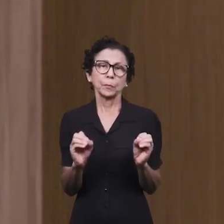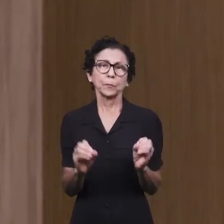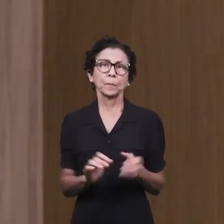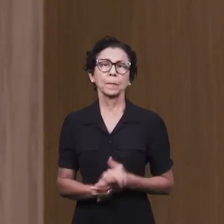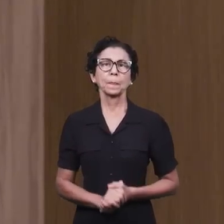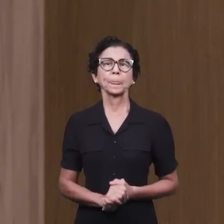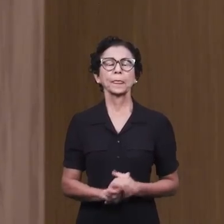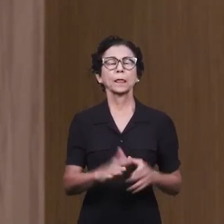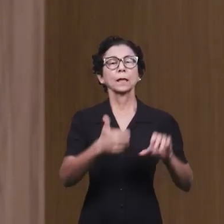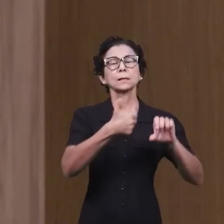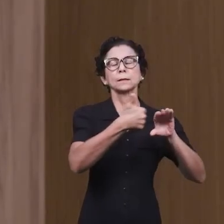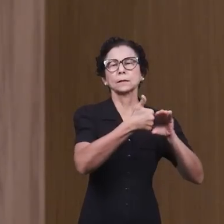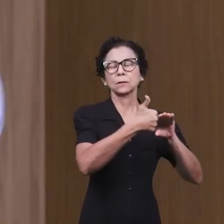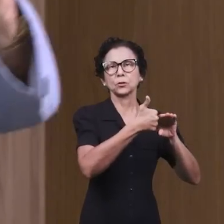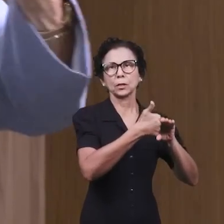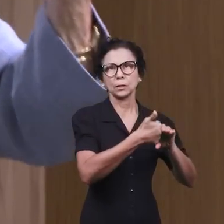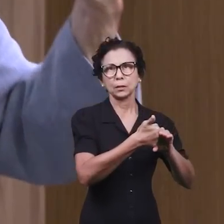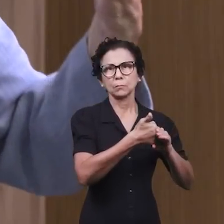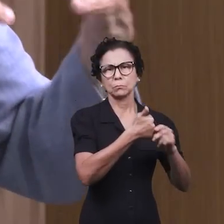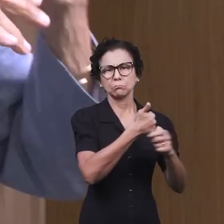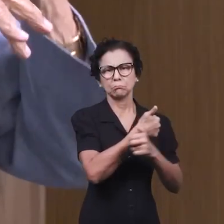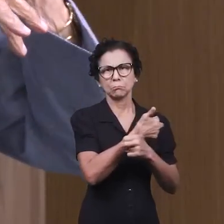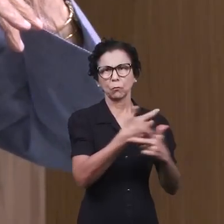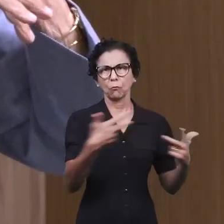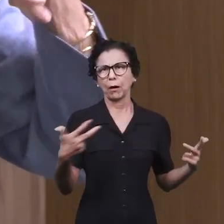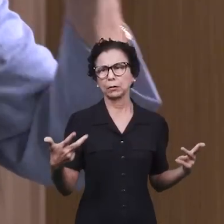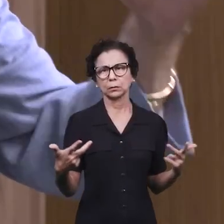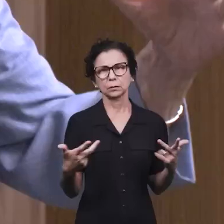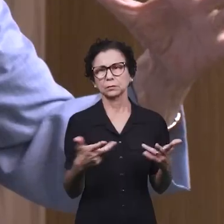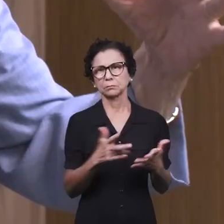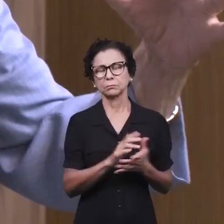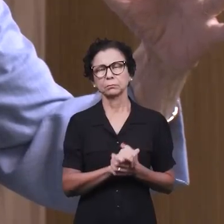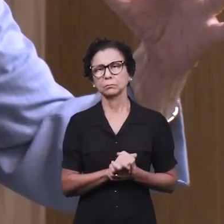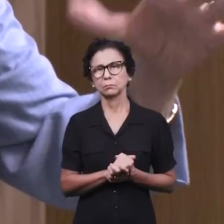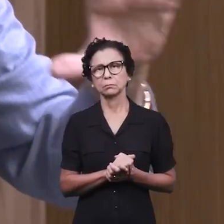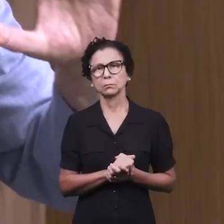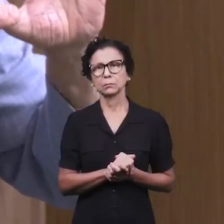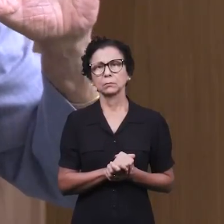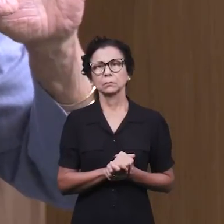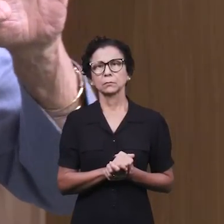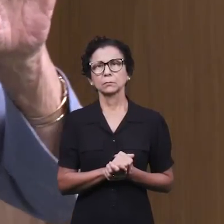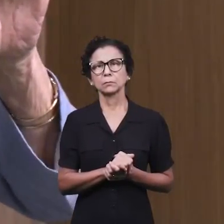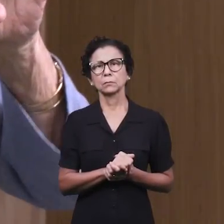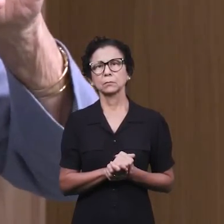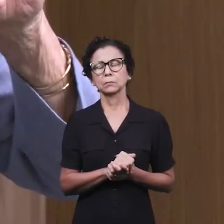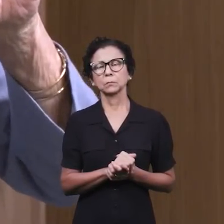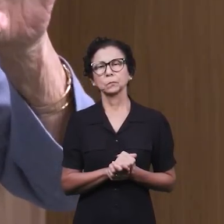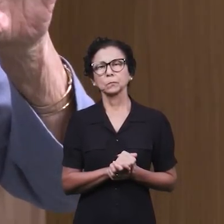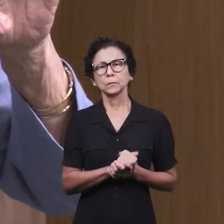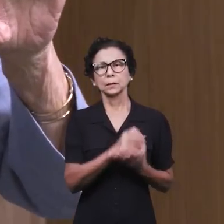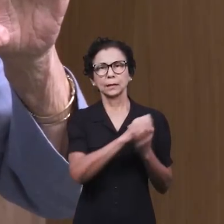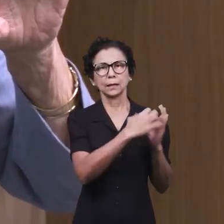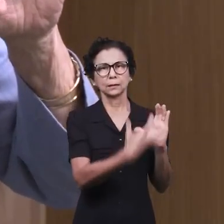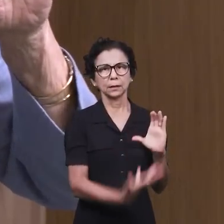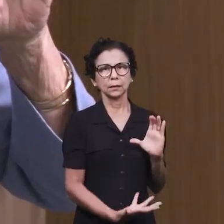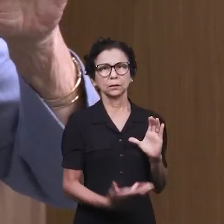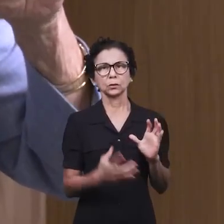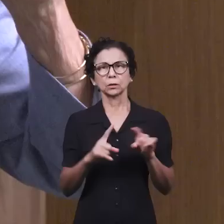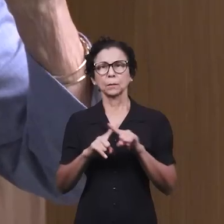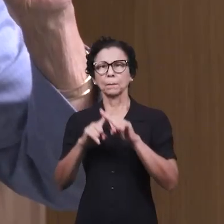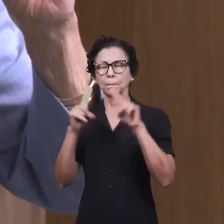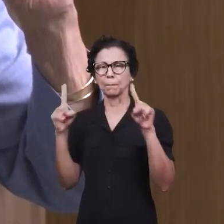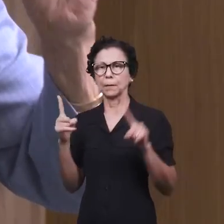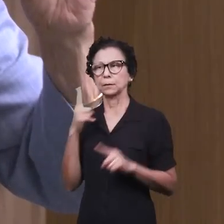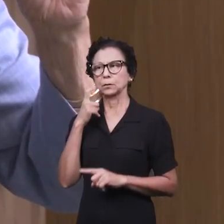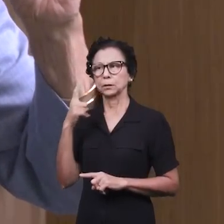Então, esse cristianismo, ele pode ter várias facetas, mas para nós o que importa é